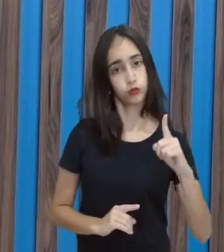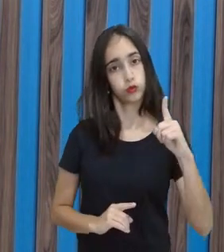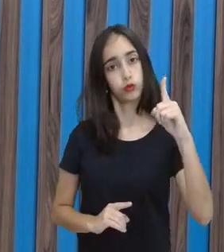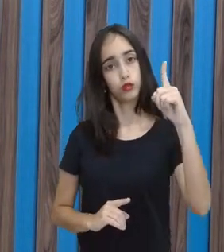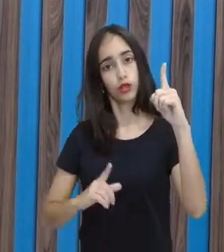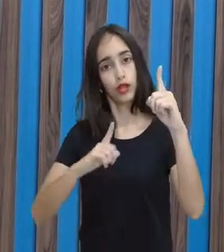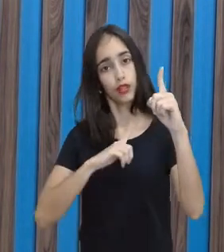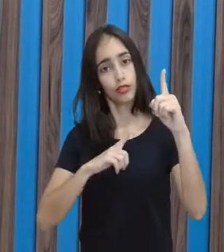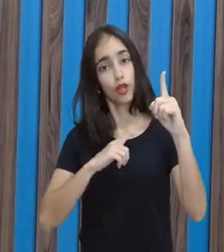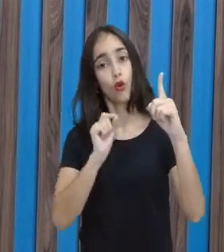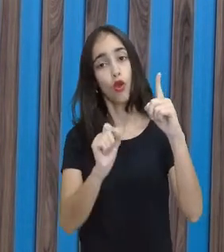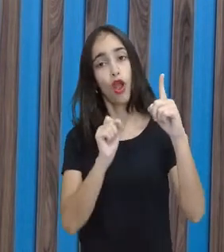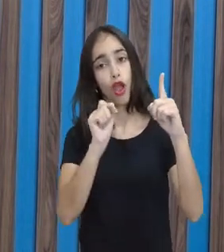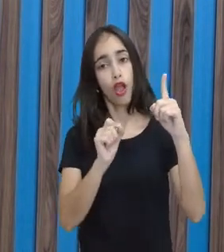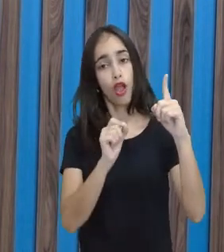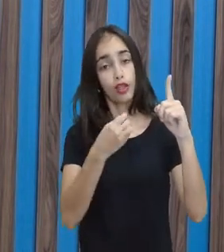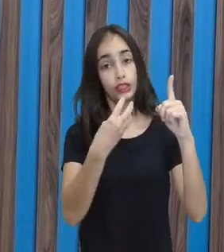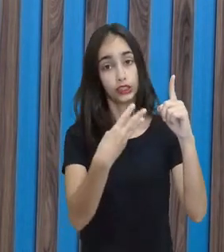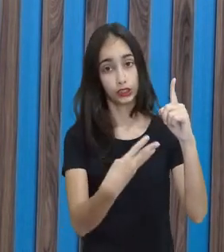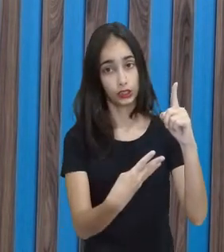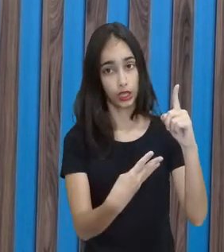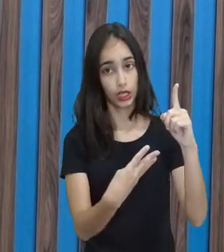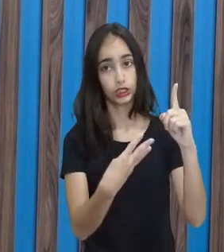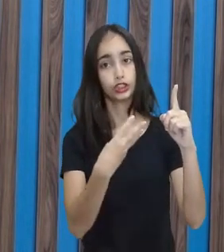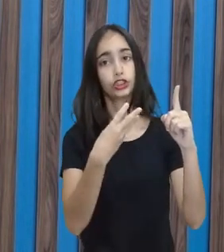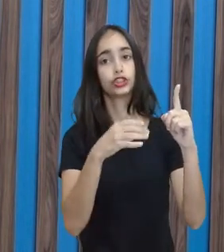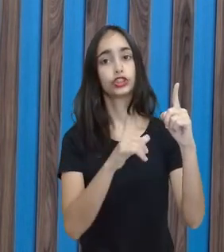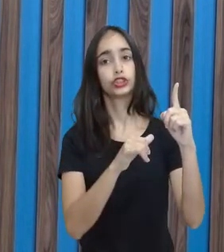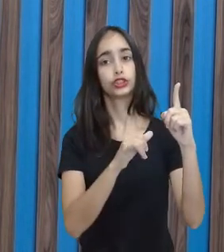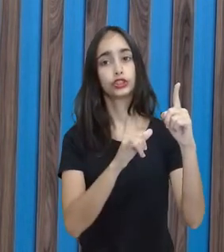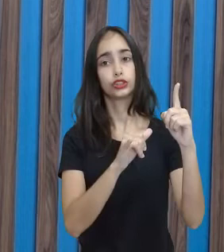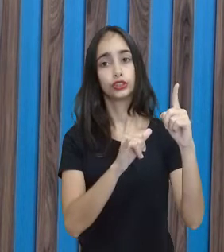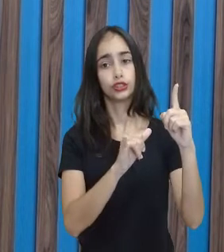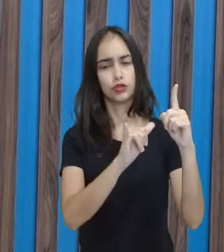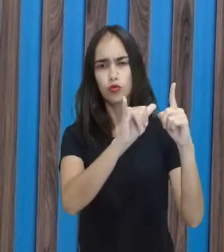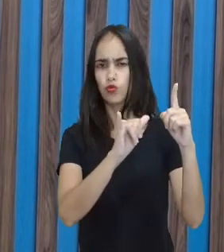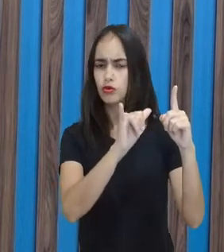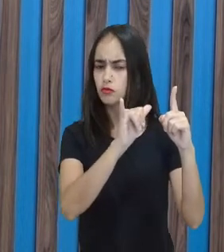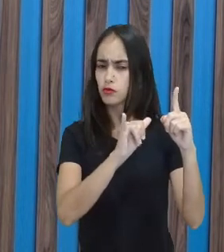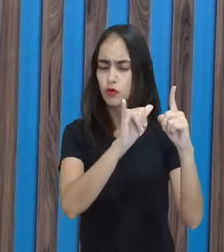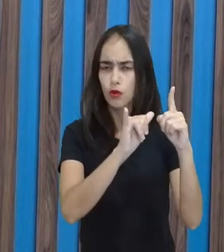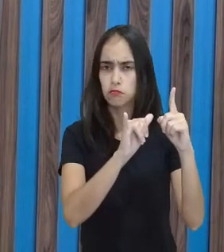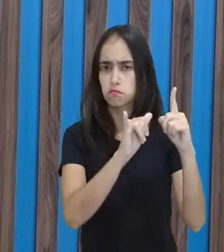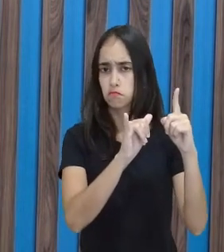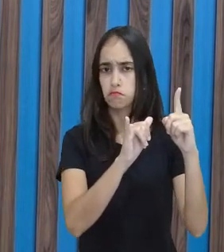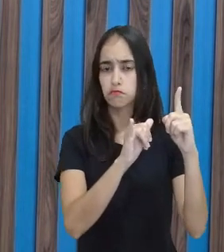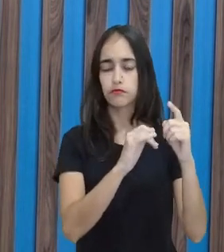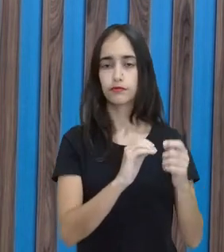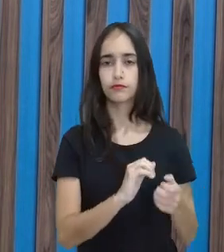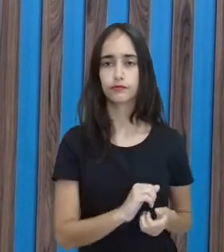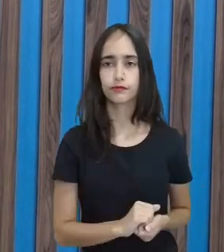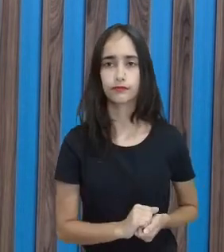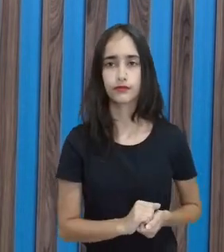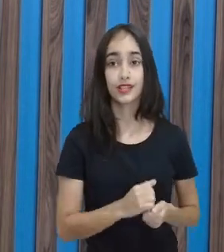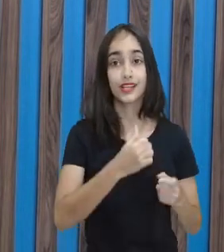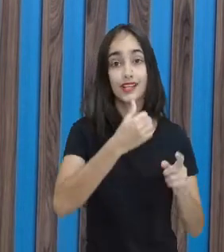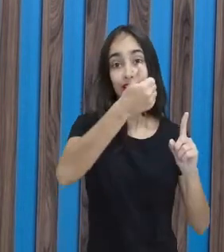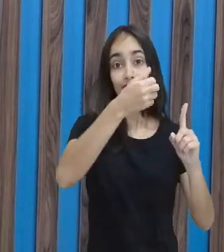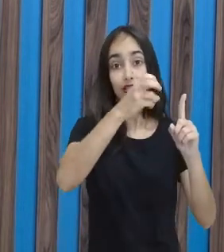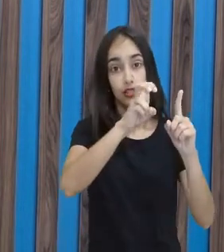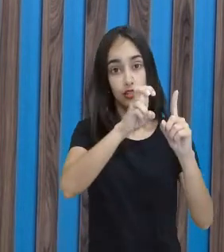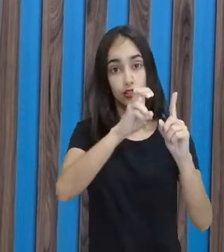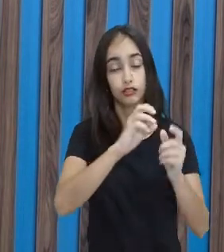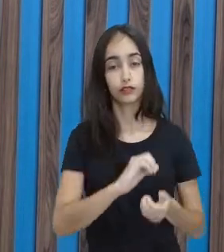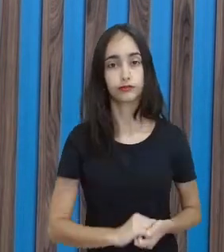na vertical, nós temos 3, um y aqui e